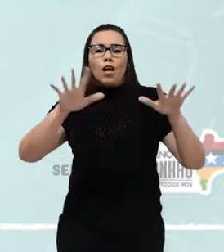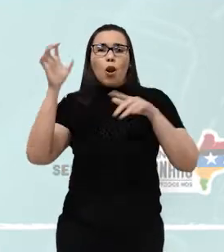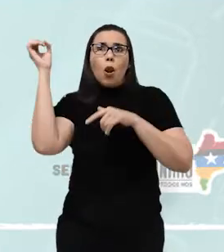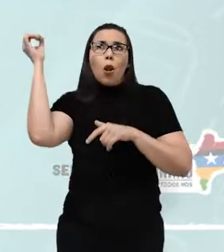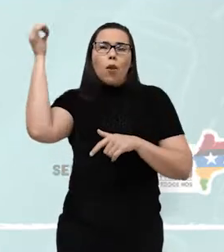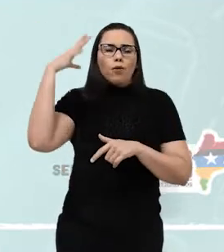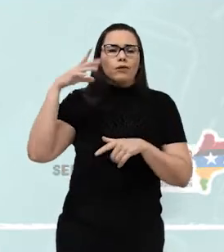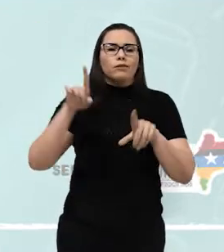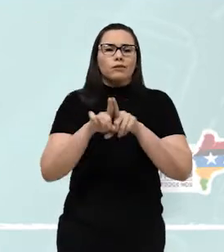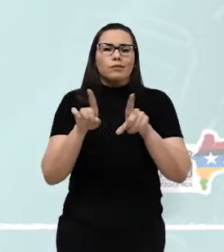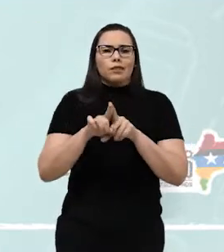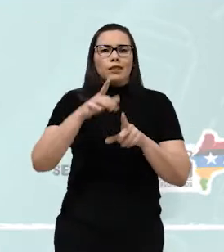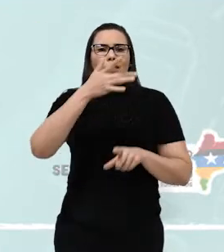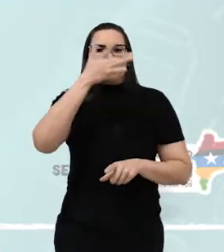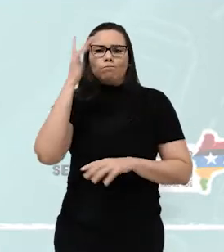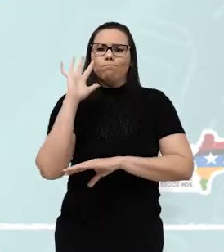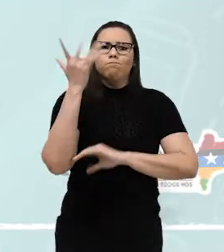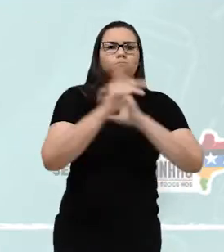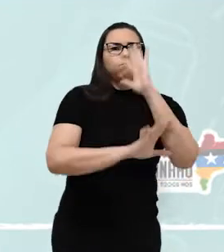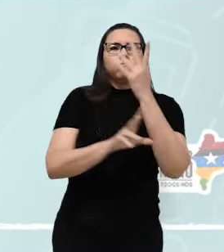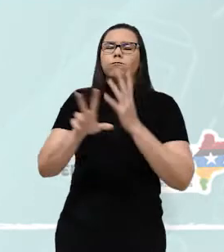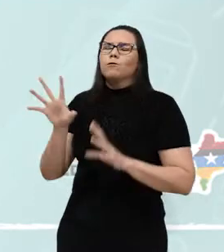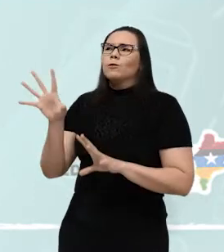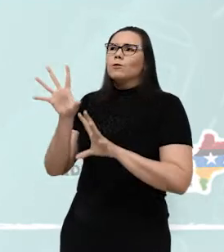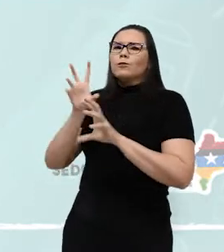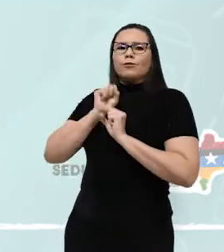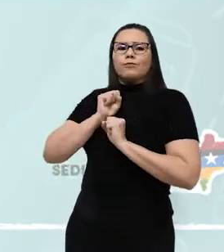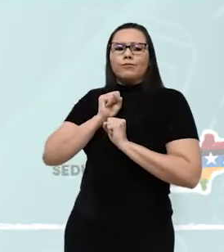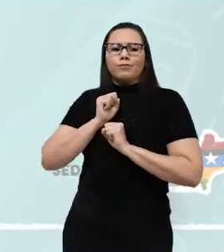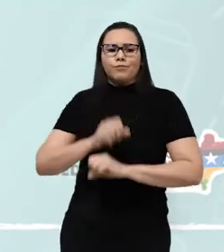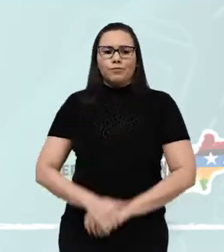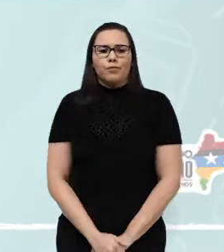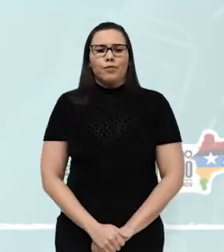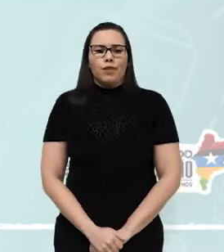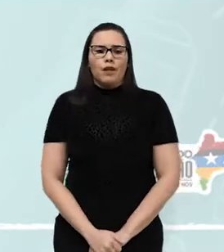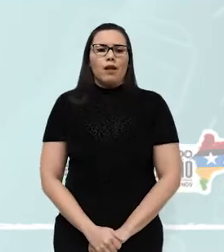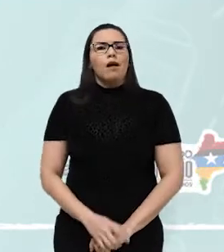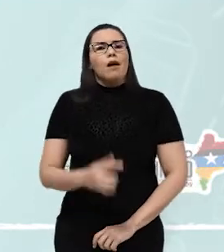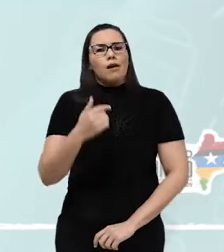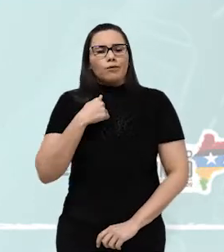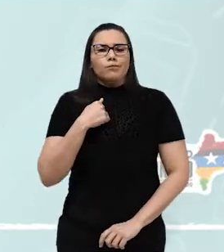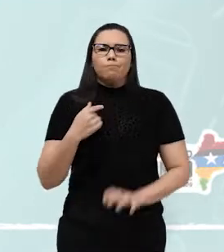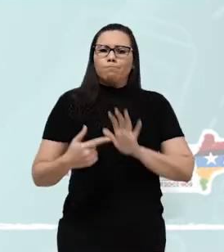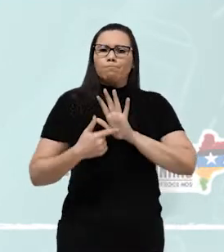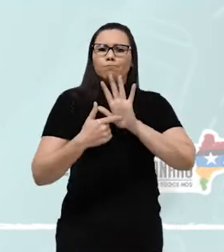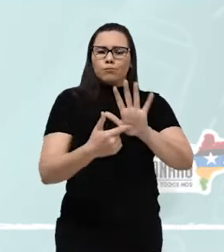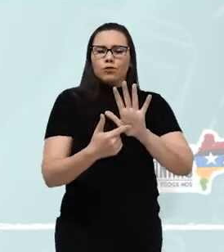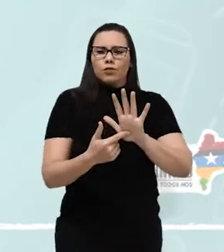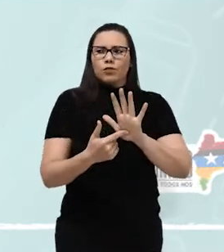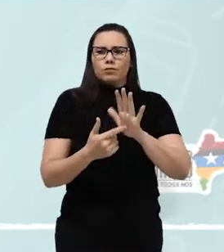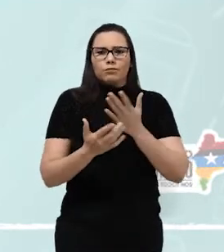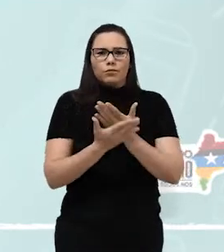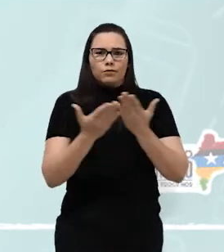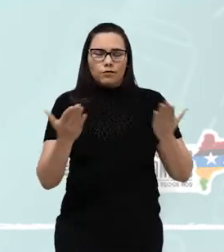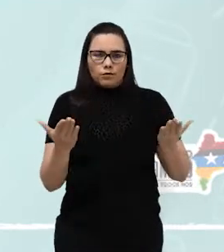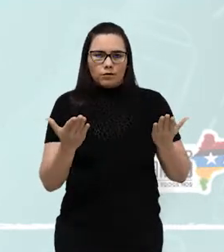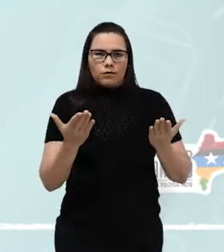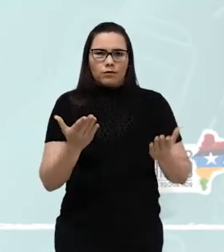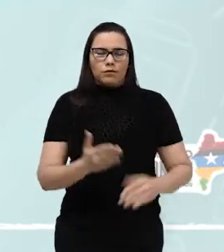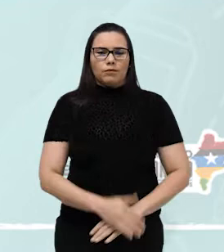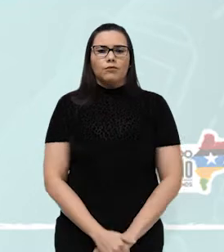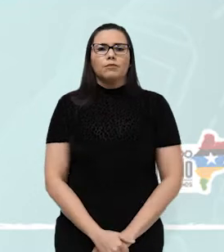Sol? Bem, para a gente dar continuidade falando sobre a energia, eu quero falar aqui basicamente um pouco